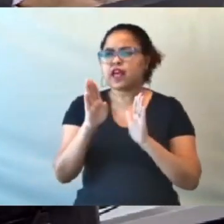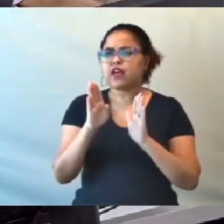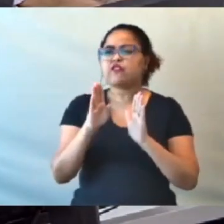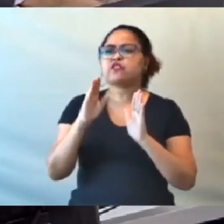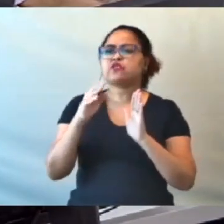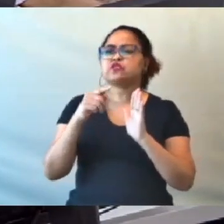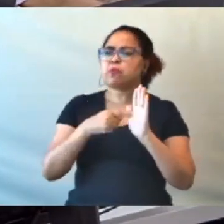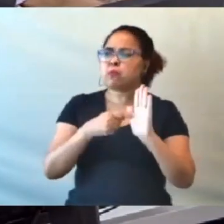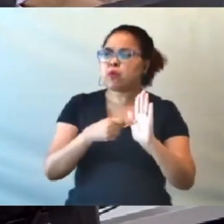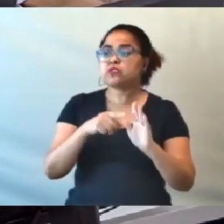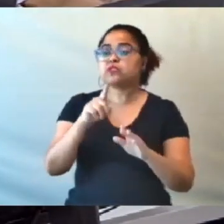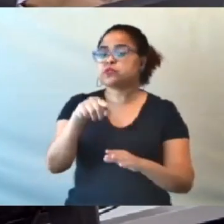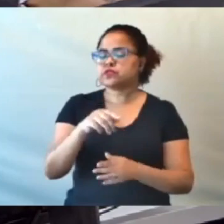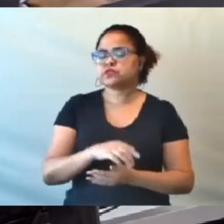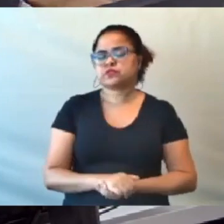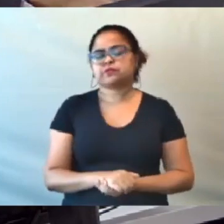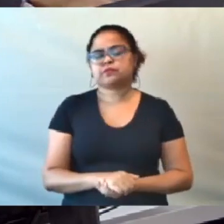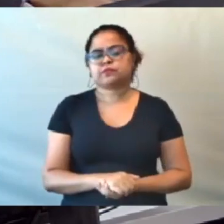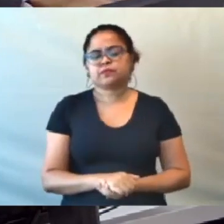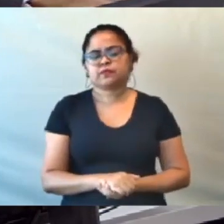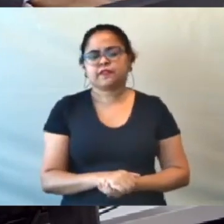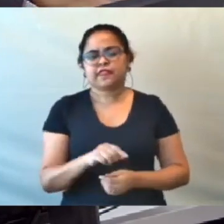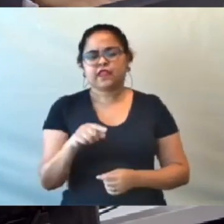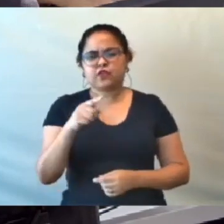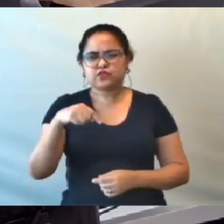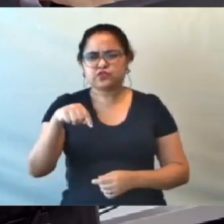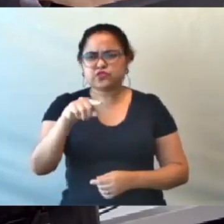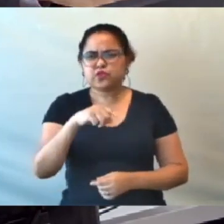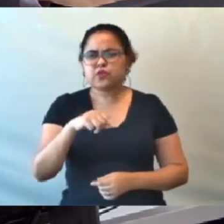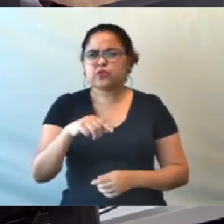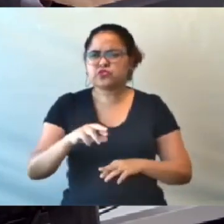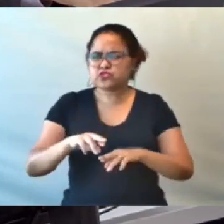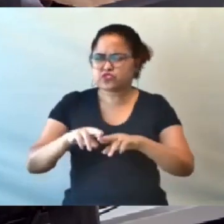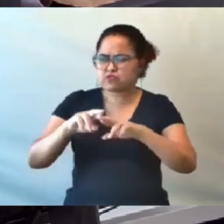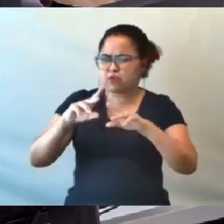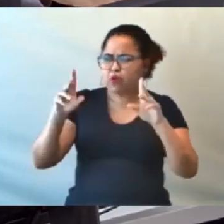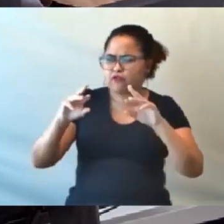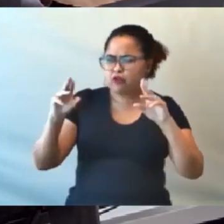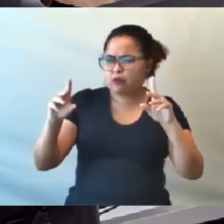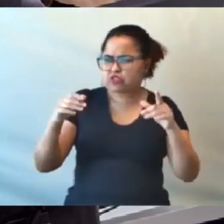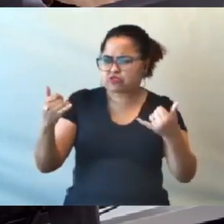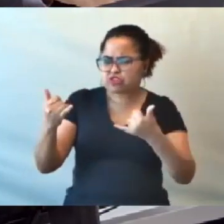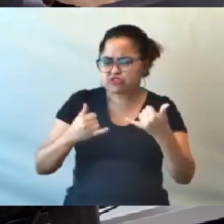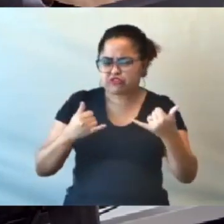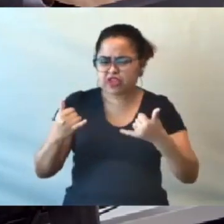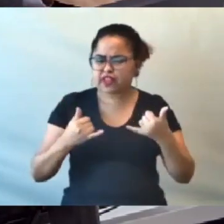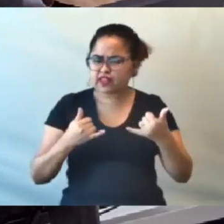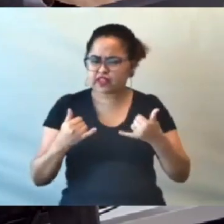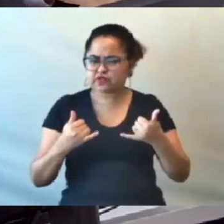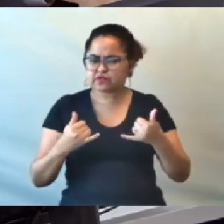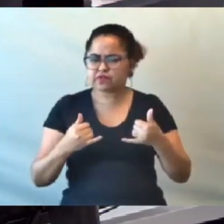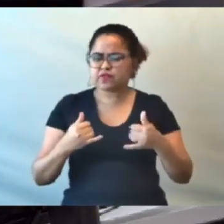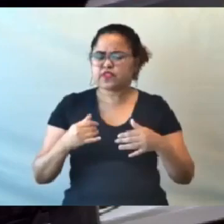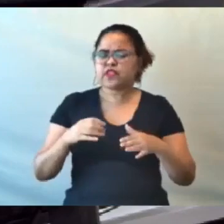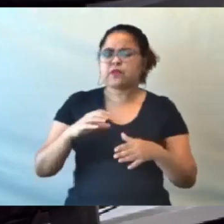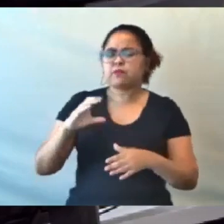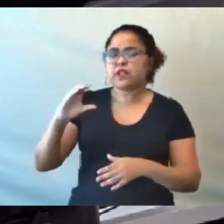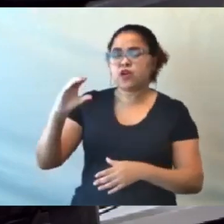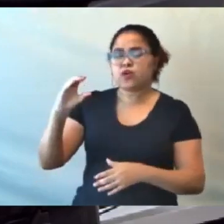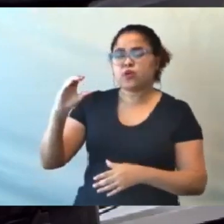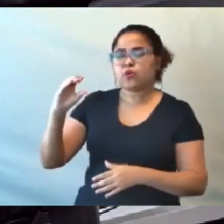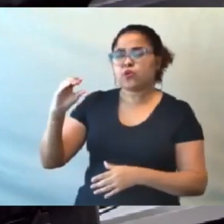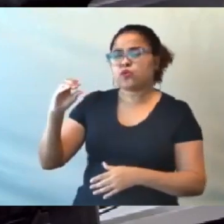divergência entre as medições, né, realizadas pela Fundação, pelo consórcio, a Consominas e pelo IGAN. Essas